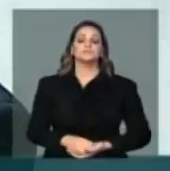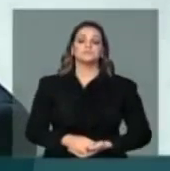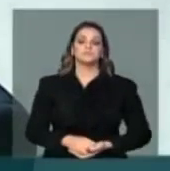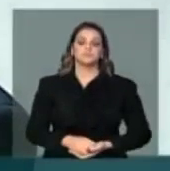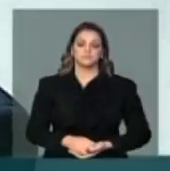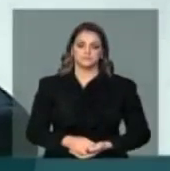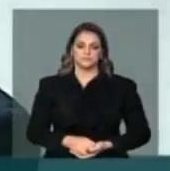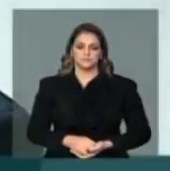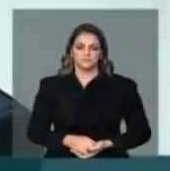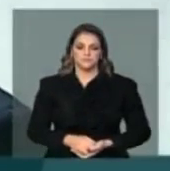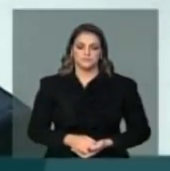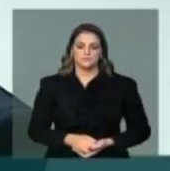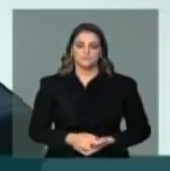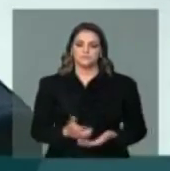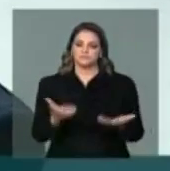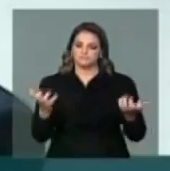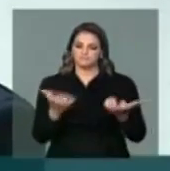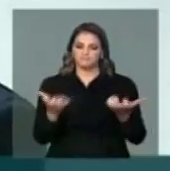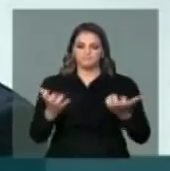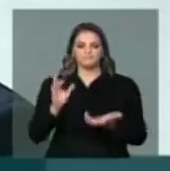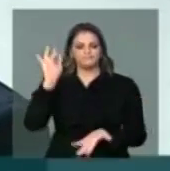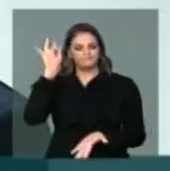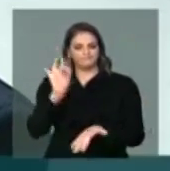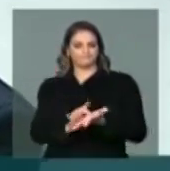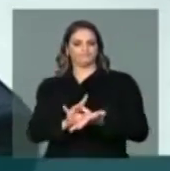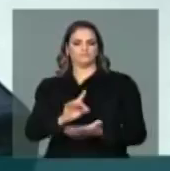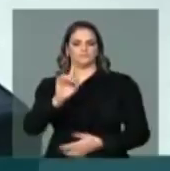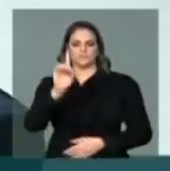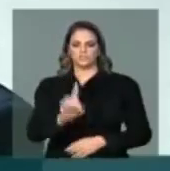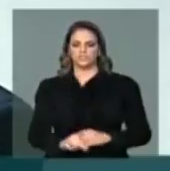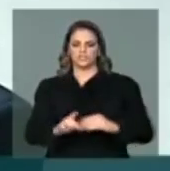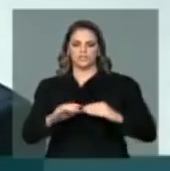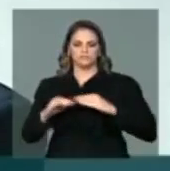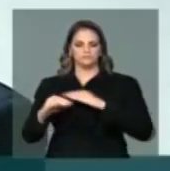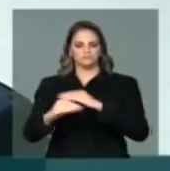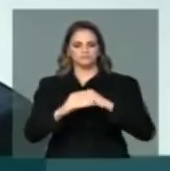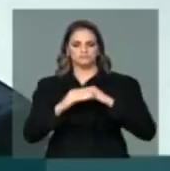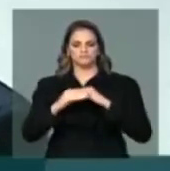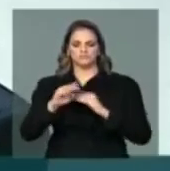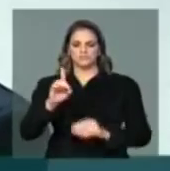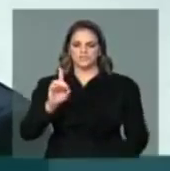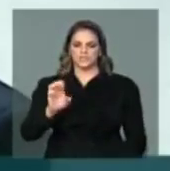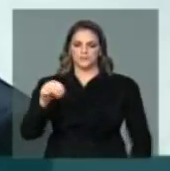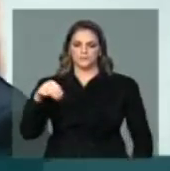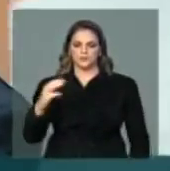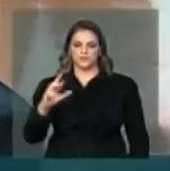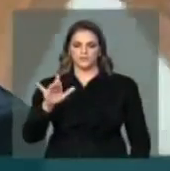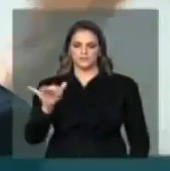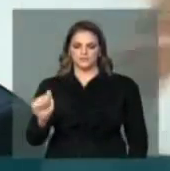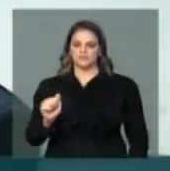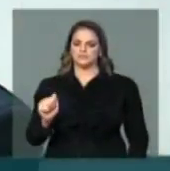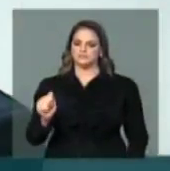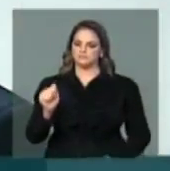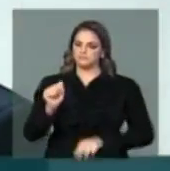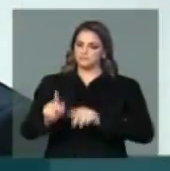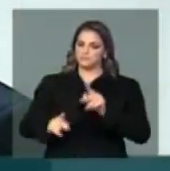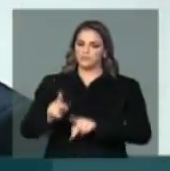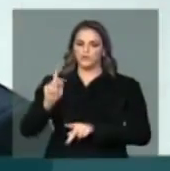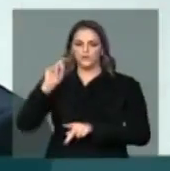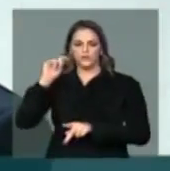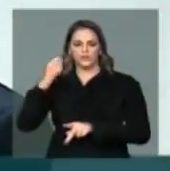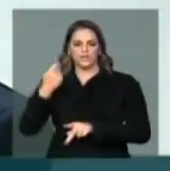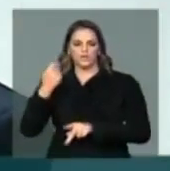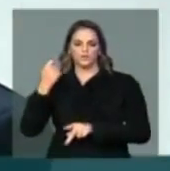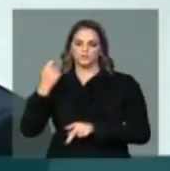gente possa ter uma democracia de fato. E a democracia de fato é a inclusão plena dos nossos jovens, do povo negro deste país,